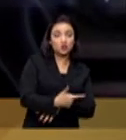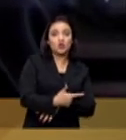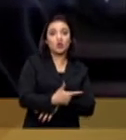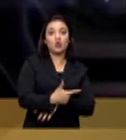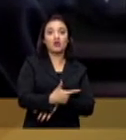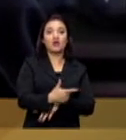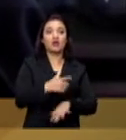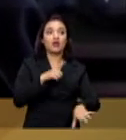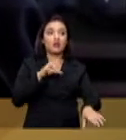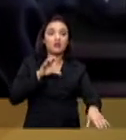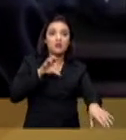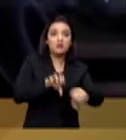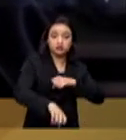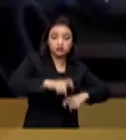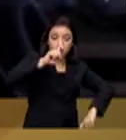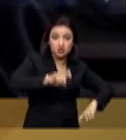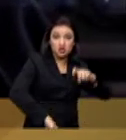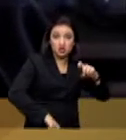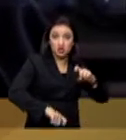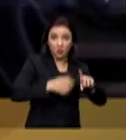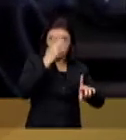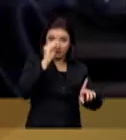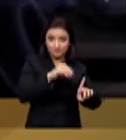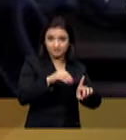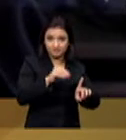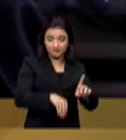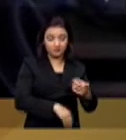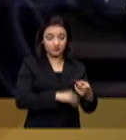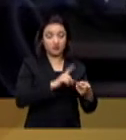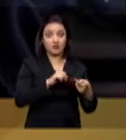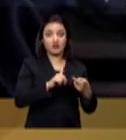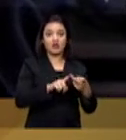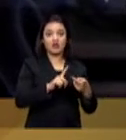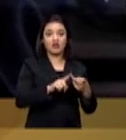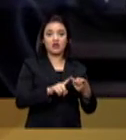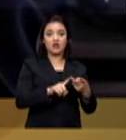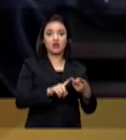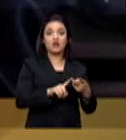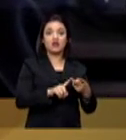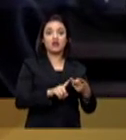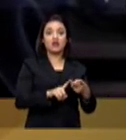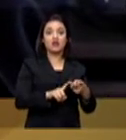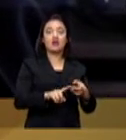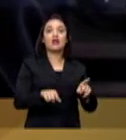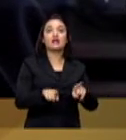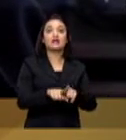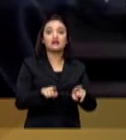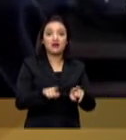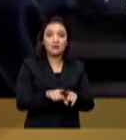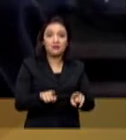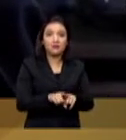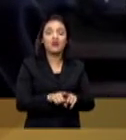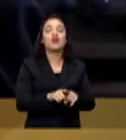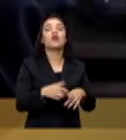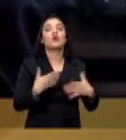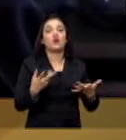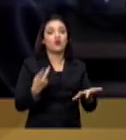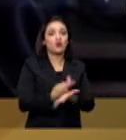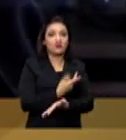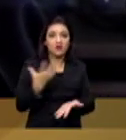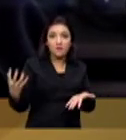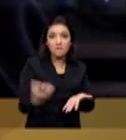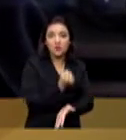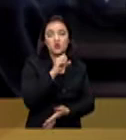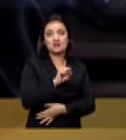artigo 217-A, é maior do que a pena para a extorsão mediante sequestro e é maior do que a